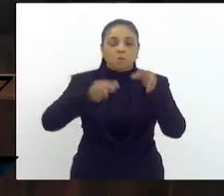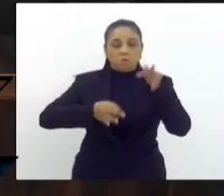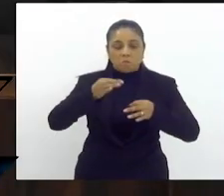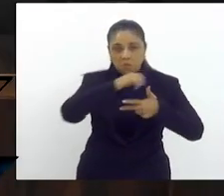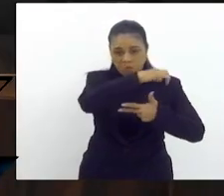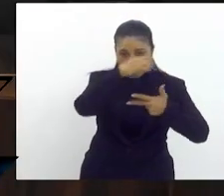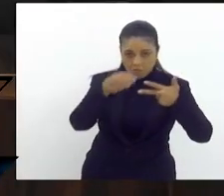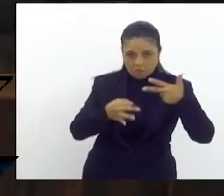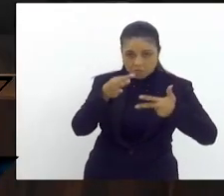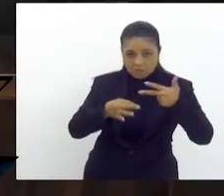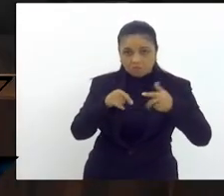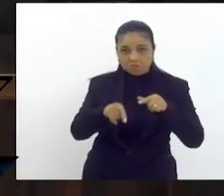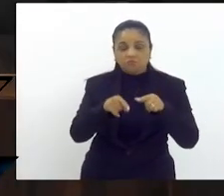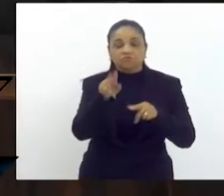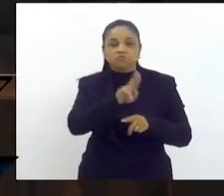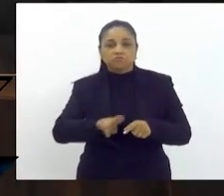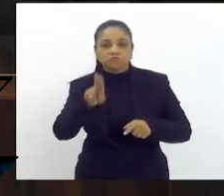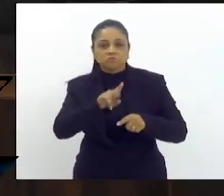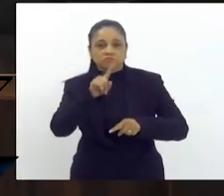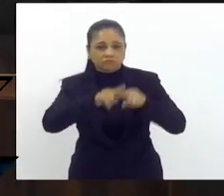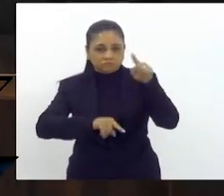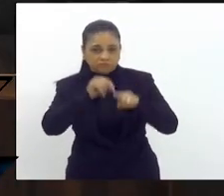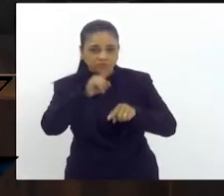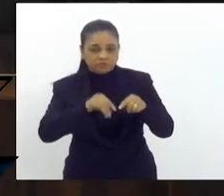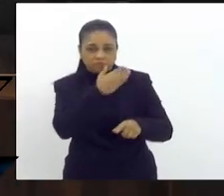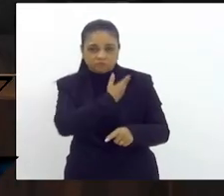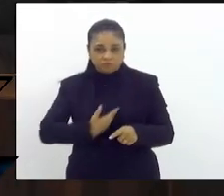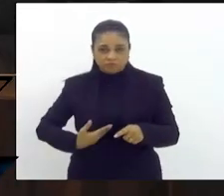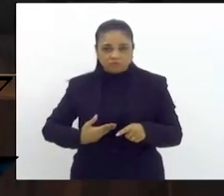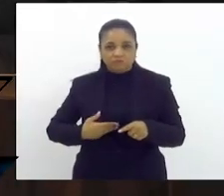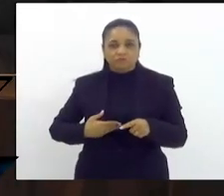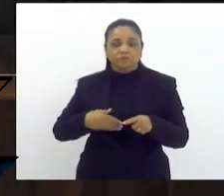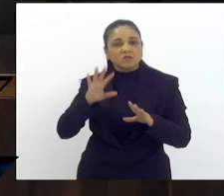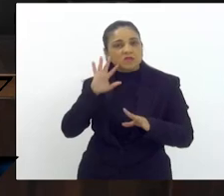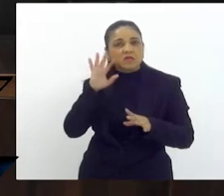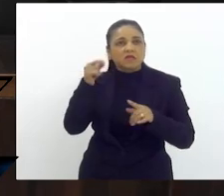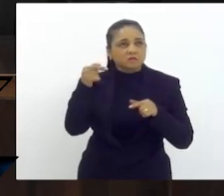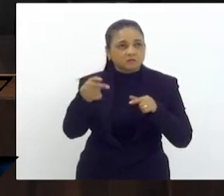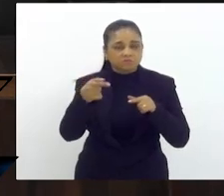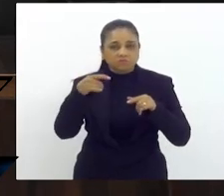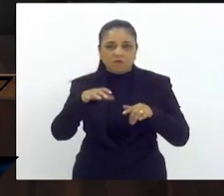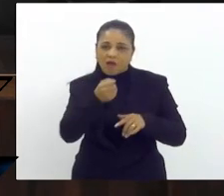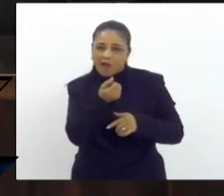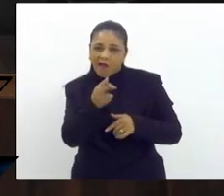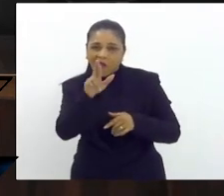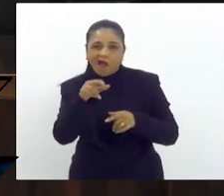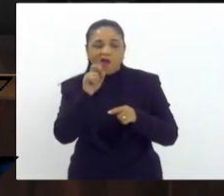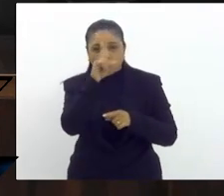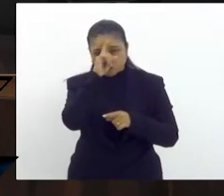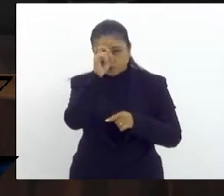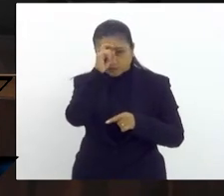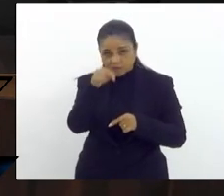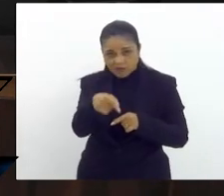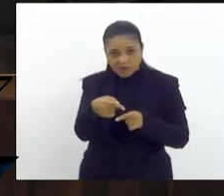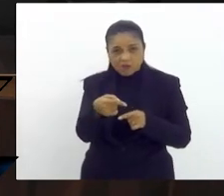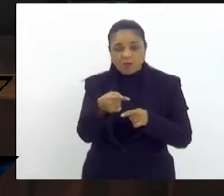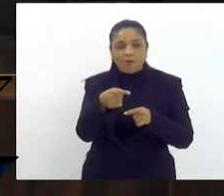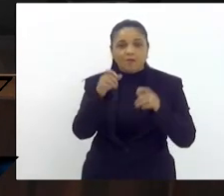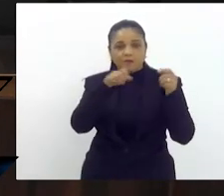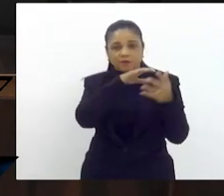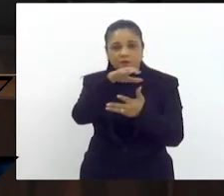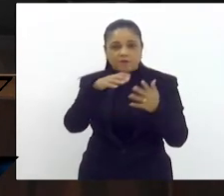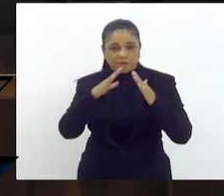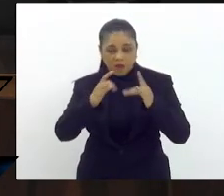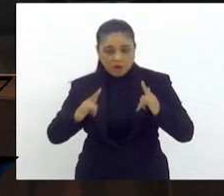a utilizar equipamentos públicos cobertos de climatizados para implementação de hospitais de campanha ou